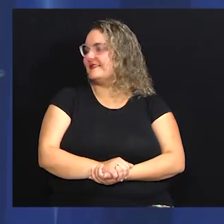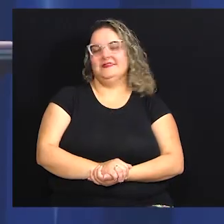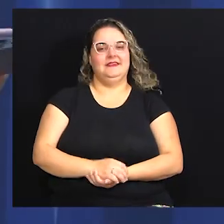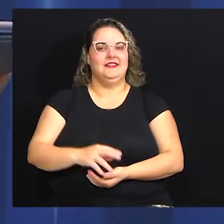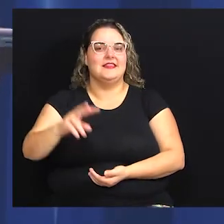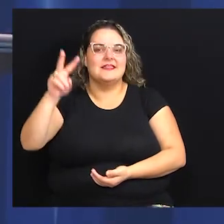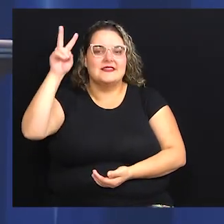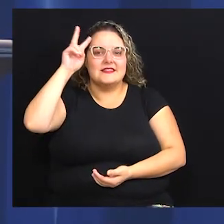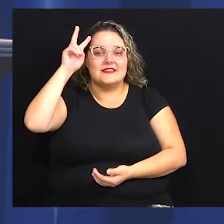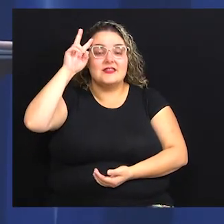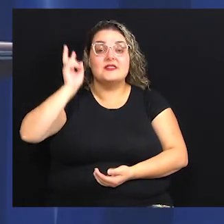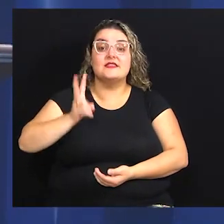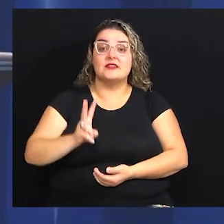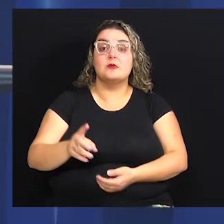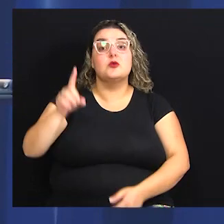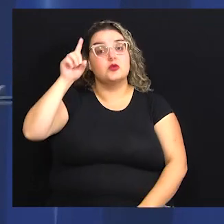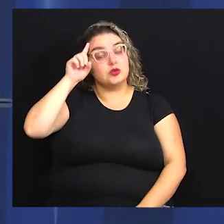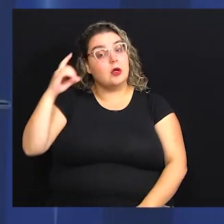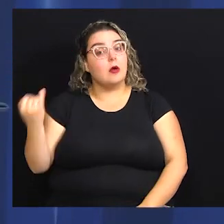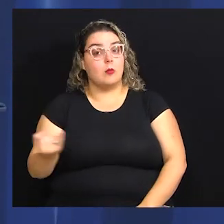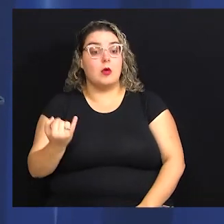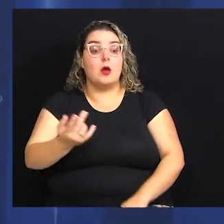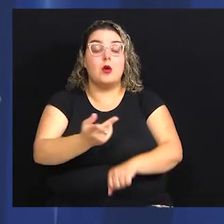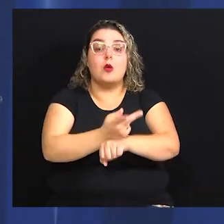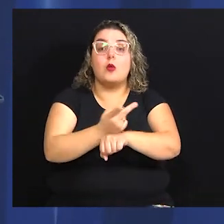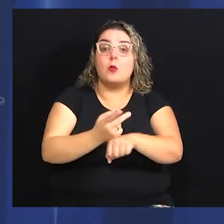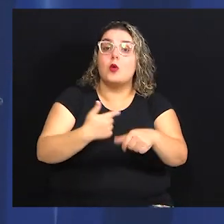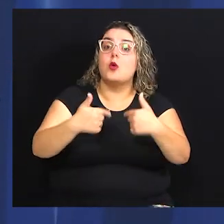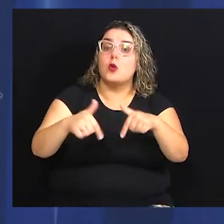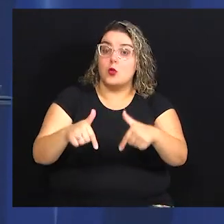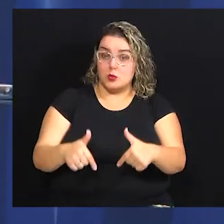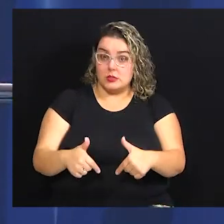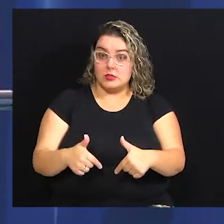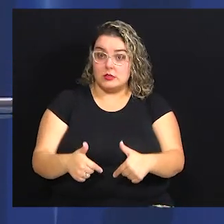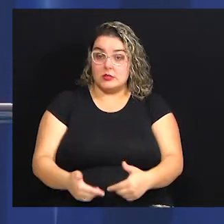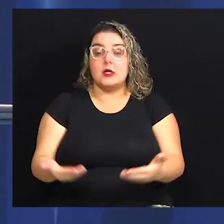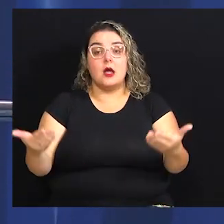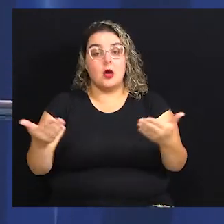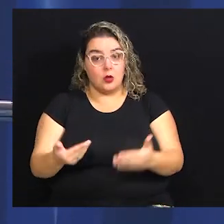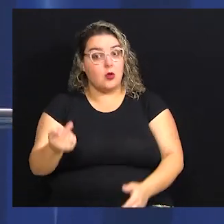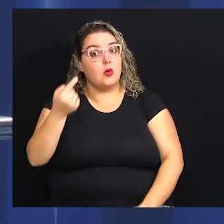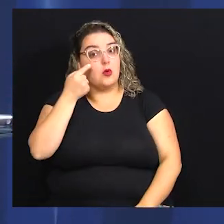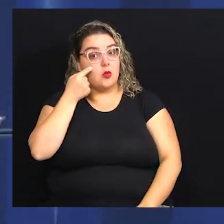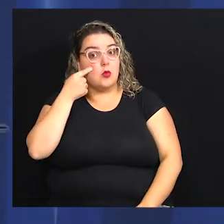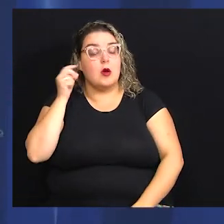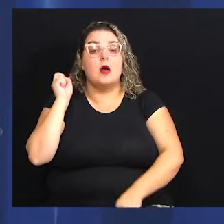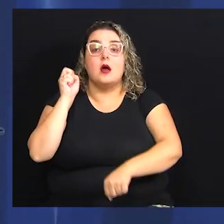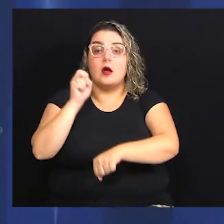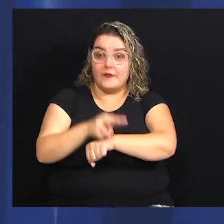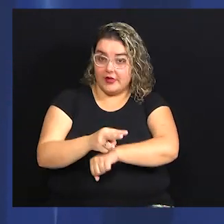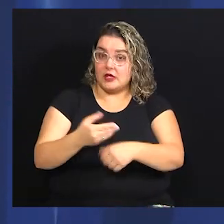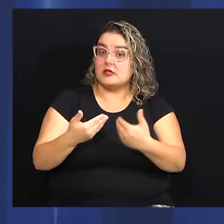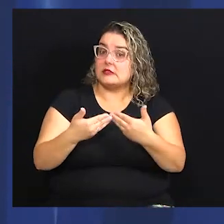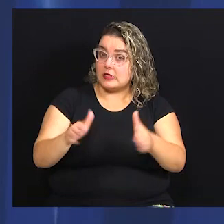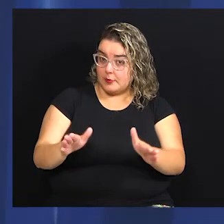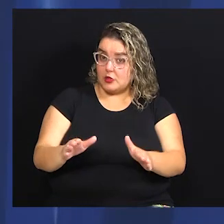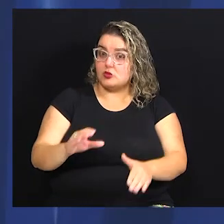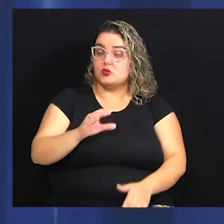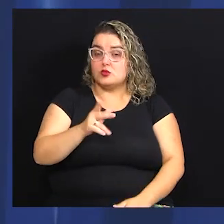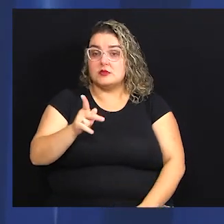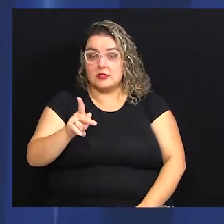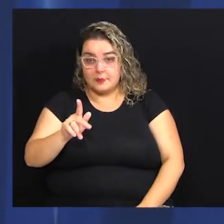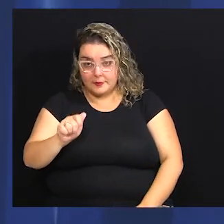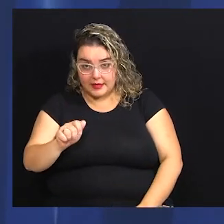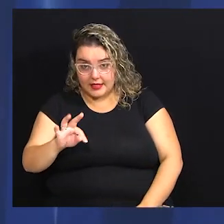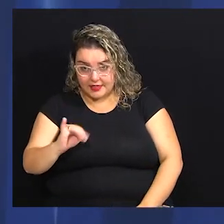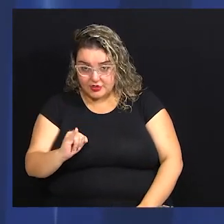E segunda-feira é sempre um dia importante para quem está à procura de emprego e vamos agora conferir as vagas disponíveis no